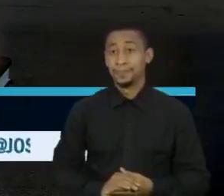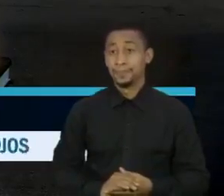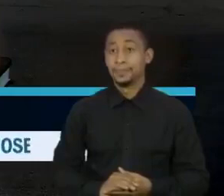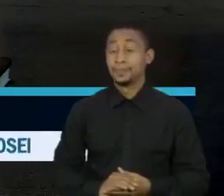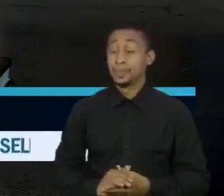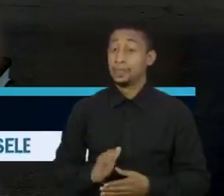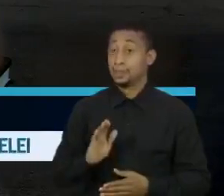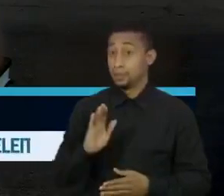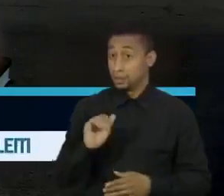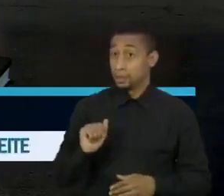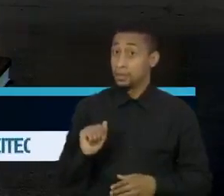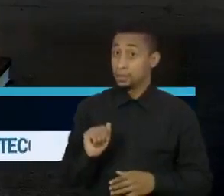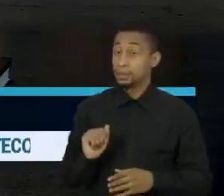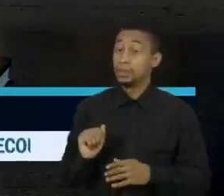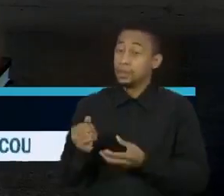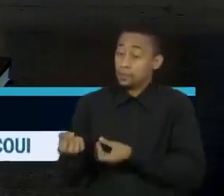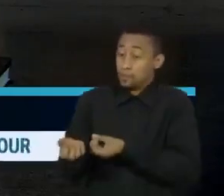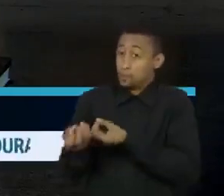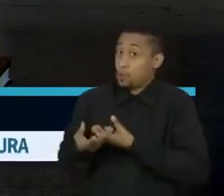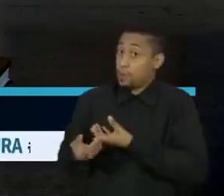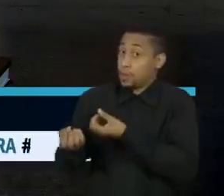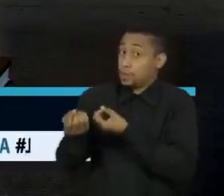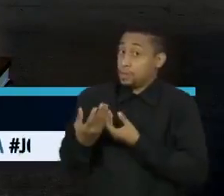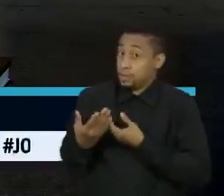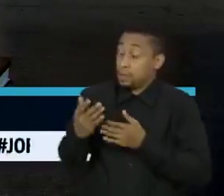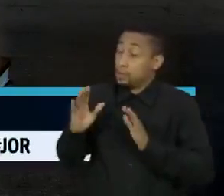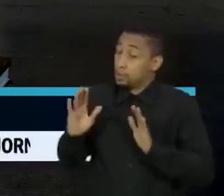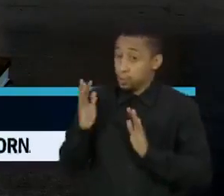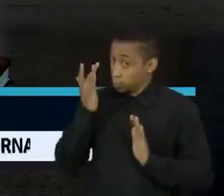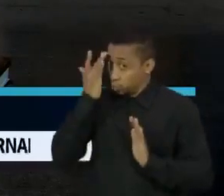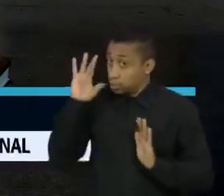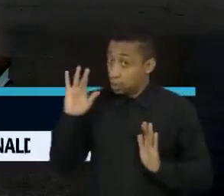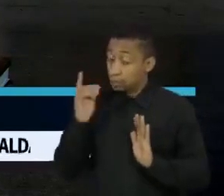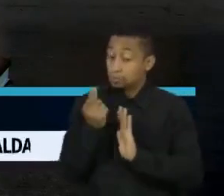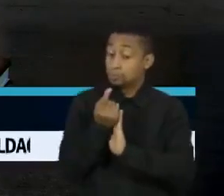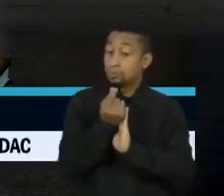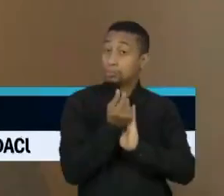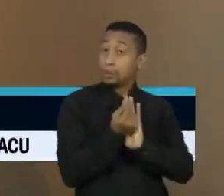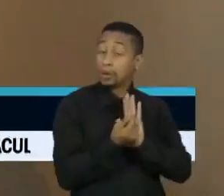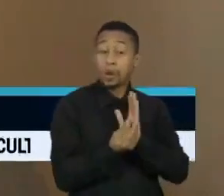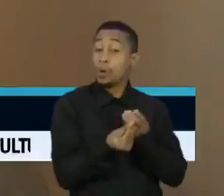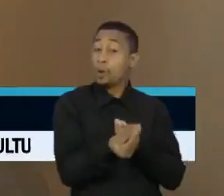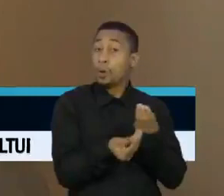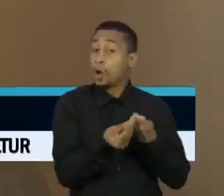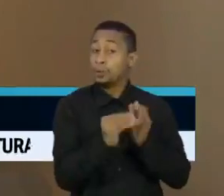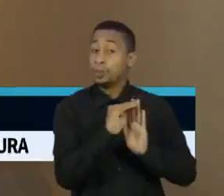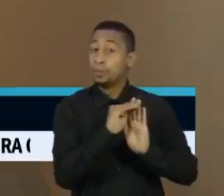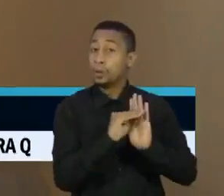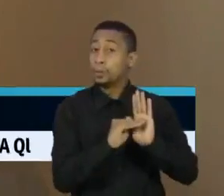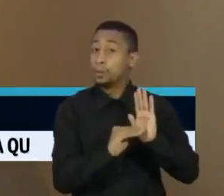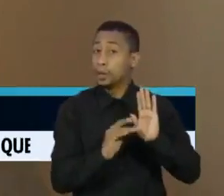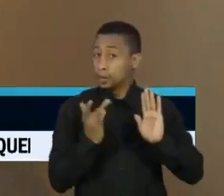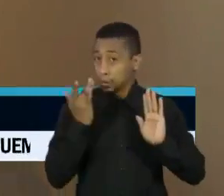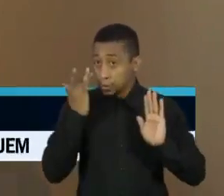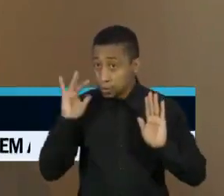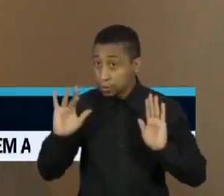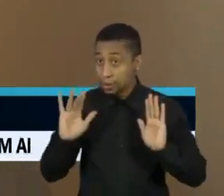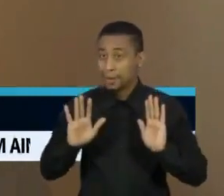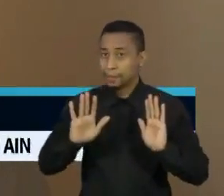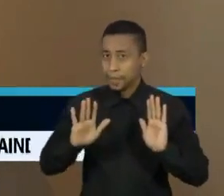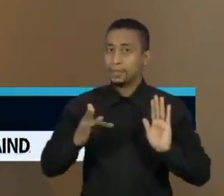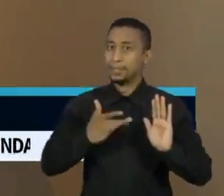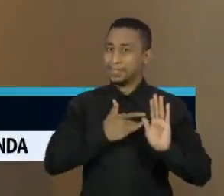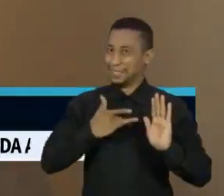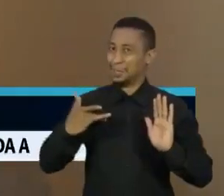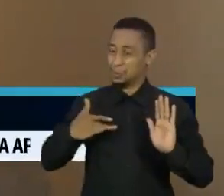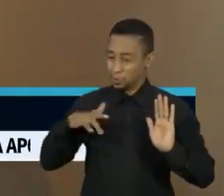E aí eu posso ser muito desinformada a respeito de como o governo pode gerir o orçamento dele mas eu tenho com muito certo que a